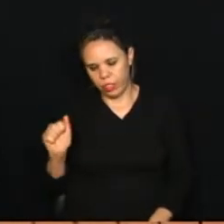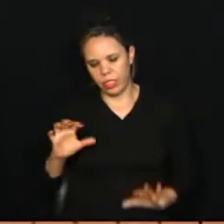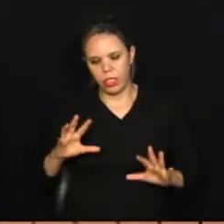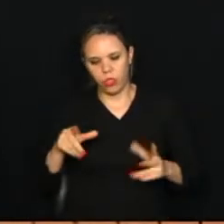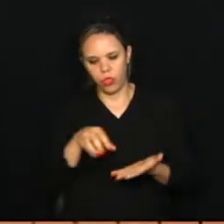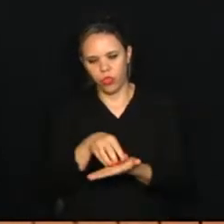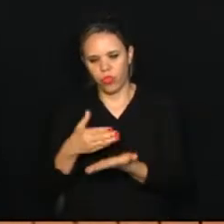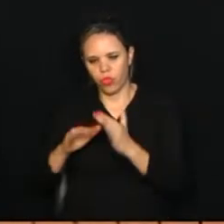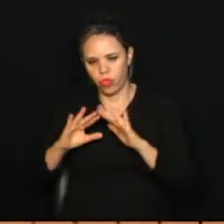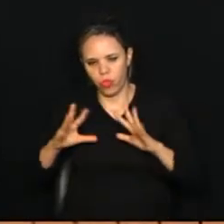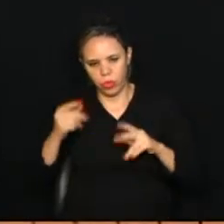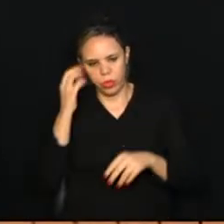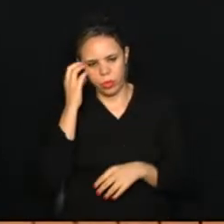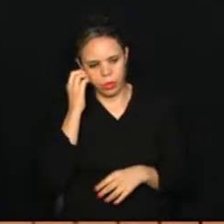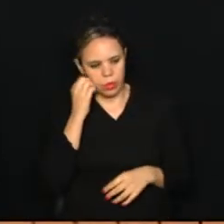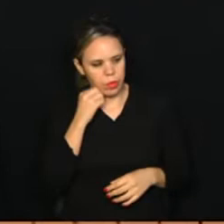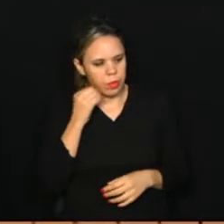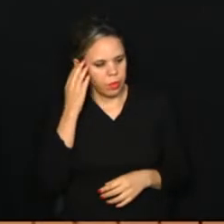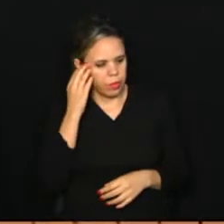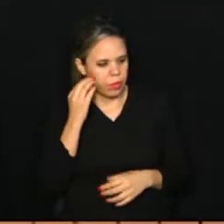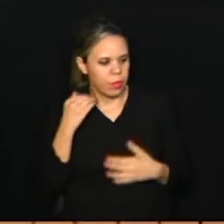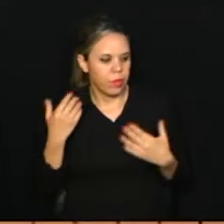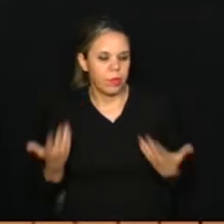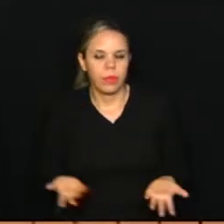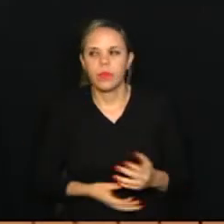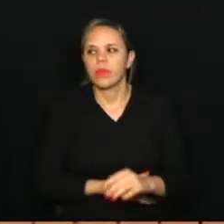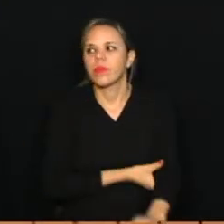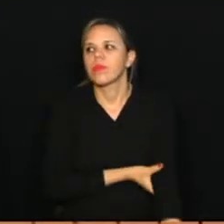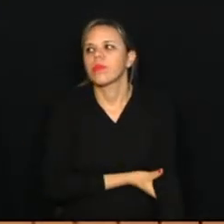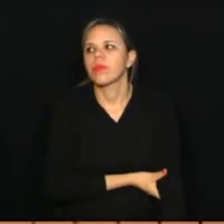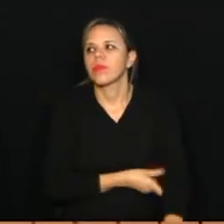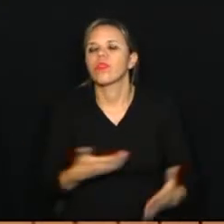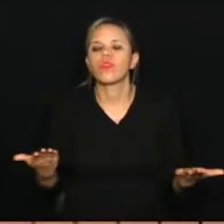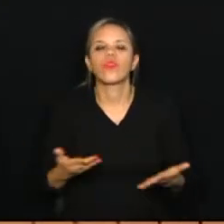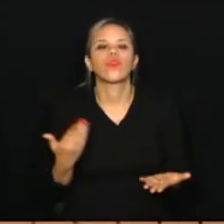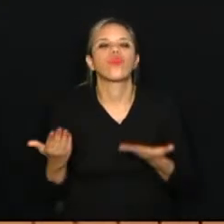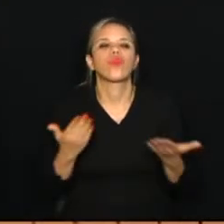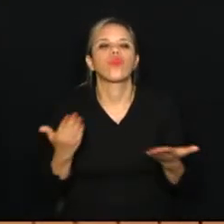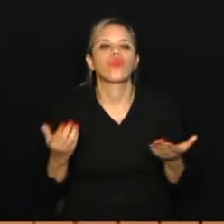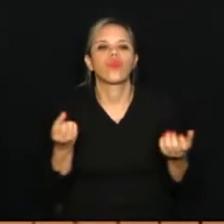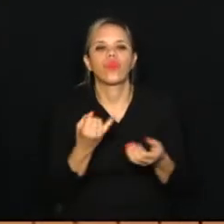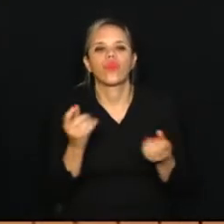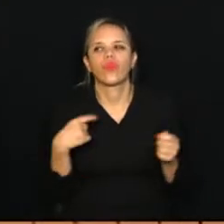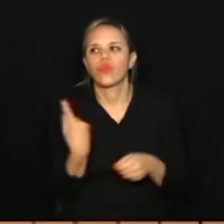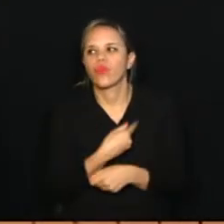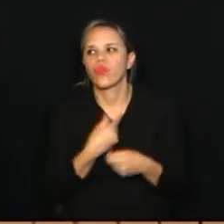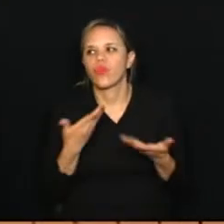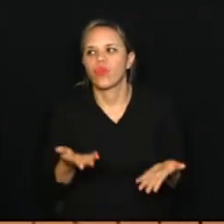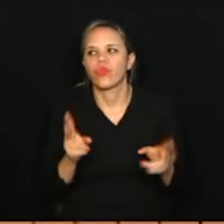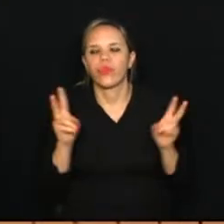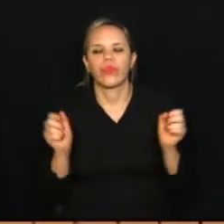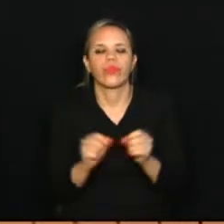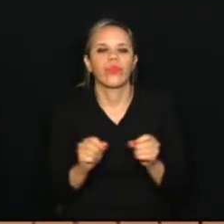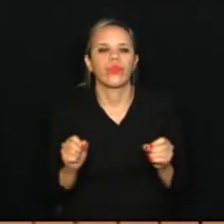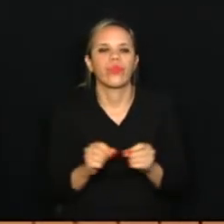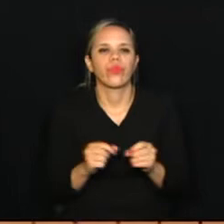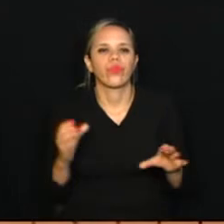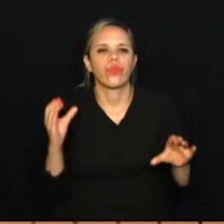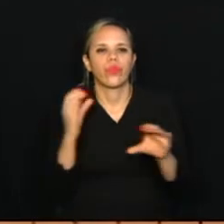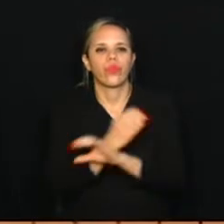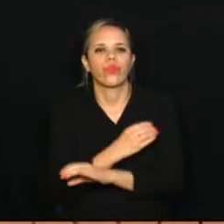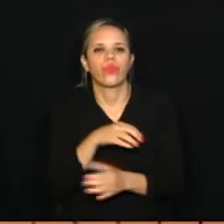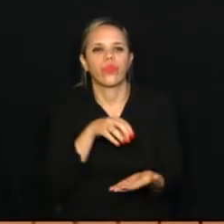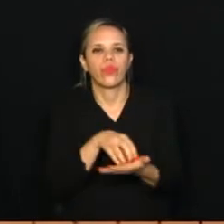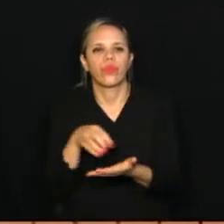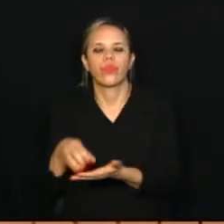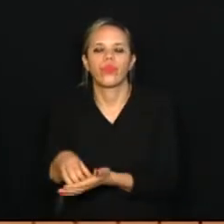as escolas, e hoje qual que seria a capacidade nossa em relação ao total dessas unidades?